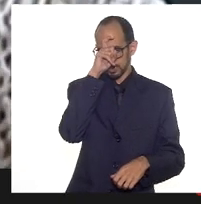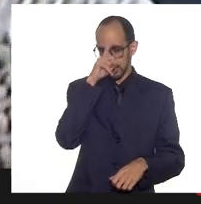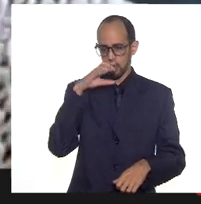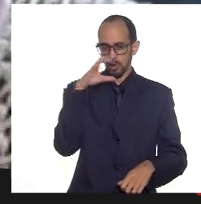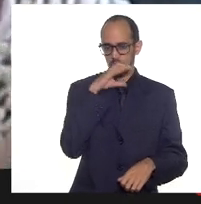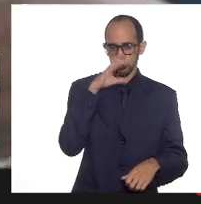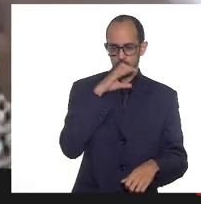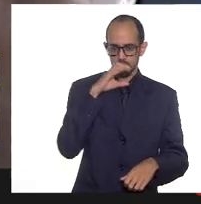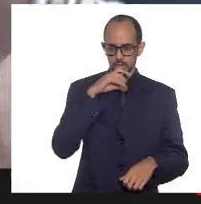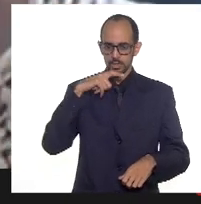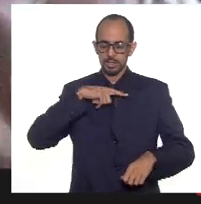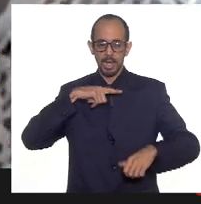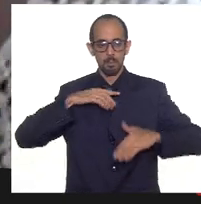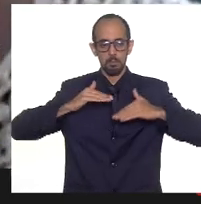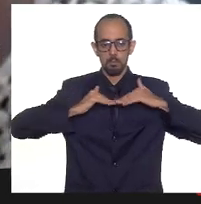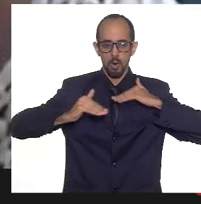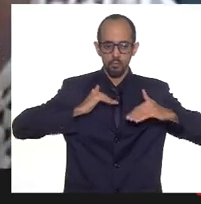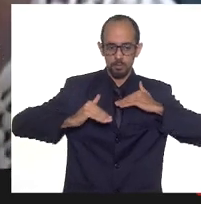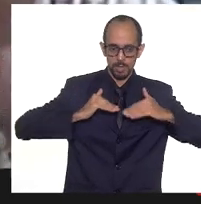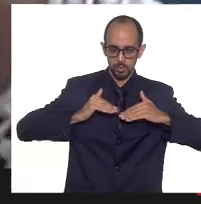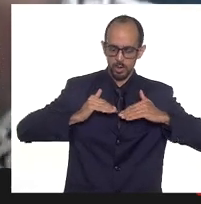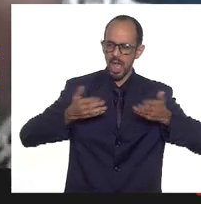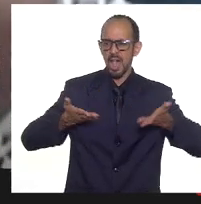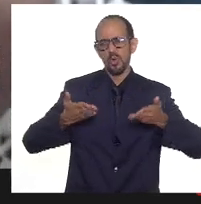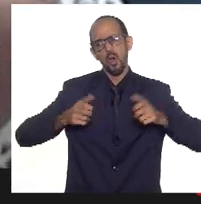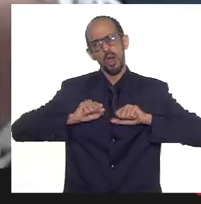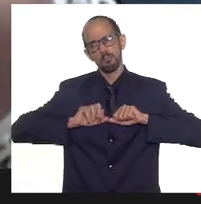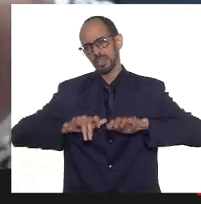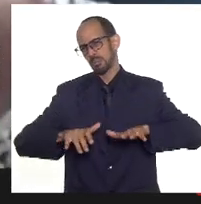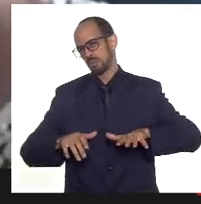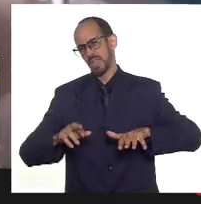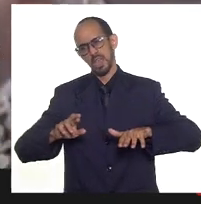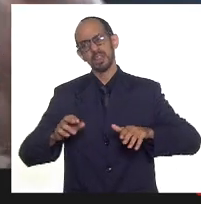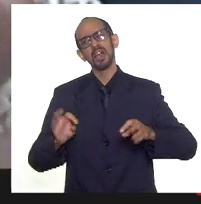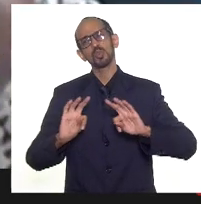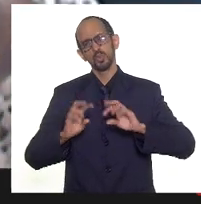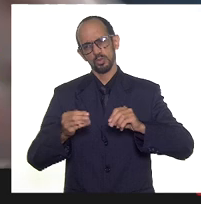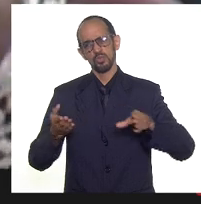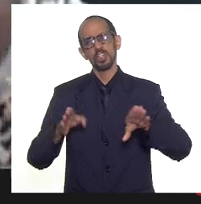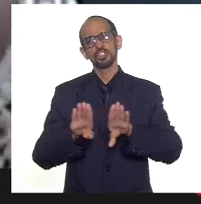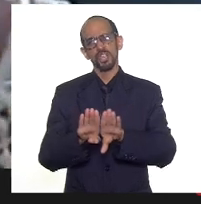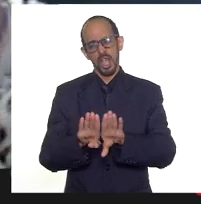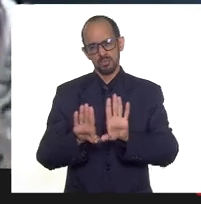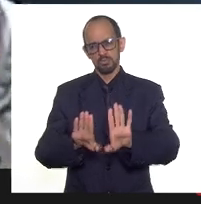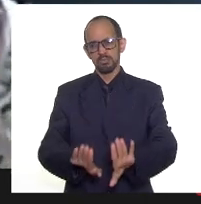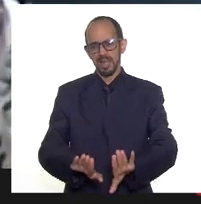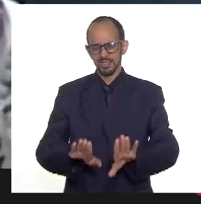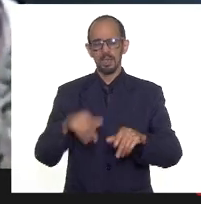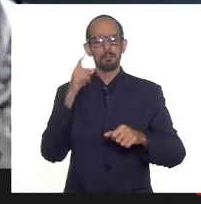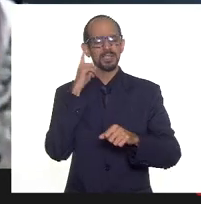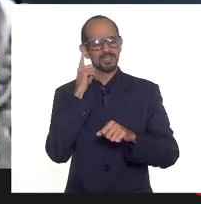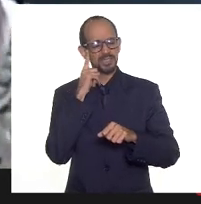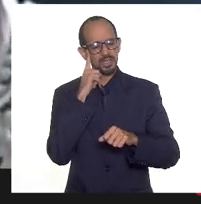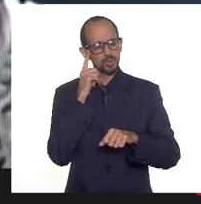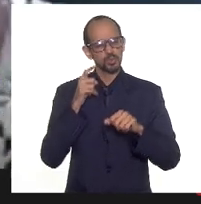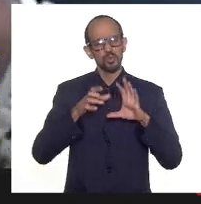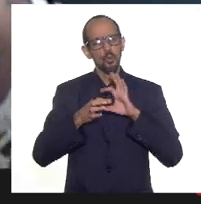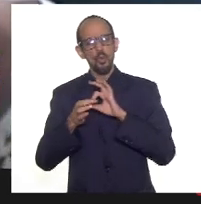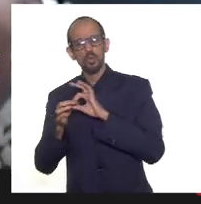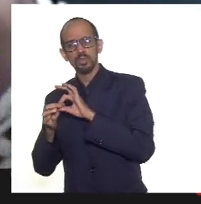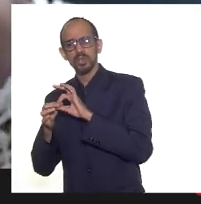tem muito movimento, toda, não agora em termos de pandemia, porque muitos estão fechados, mas pensando no cotidiano